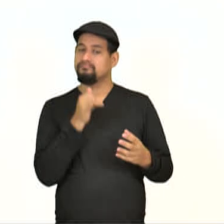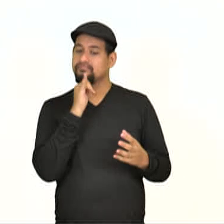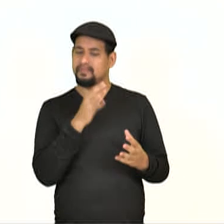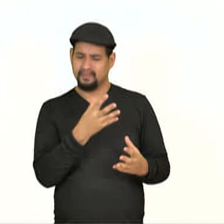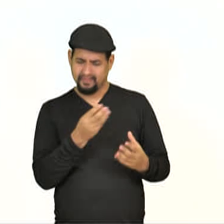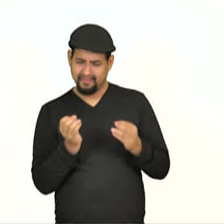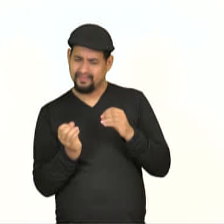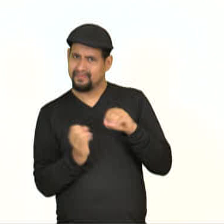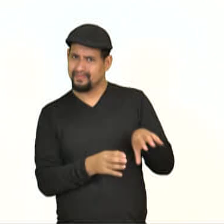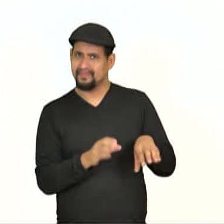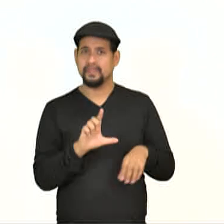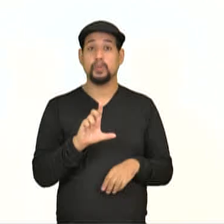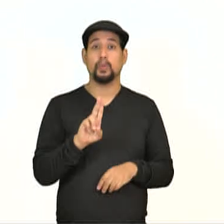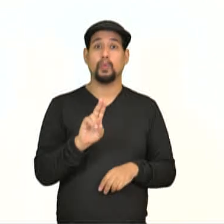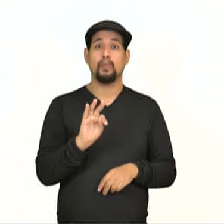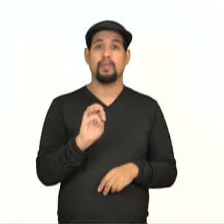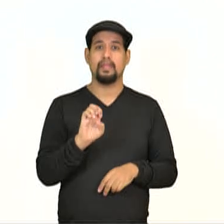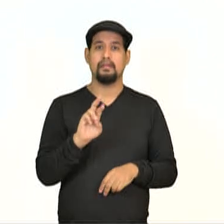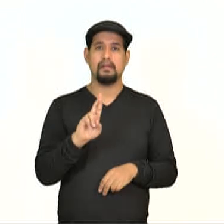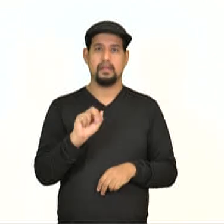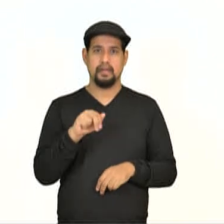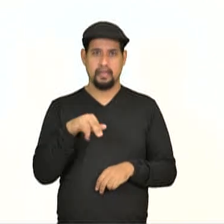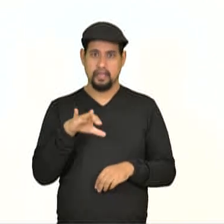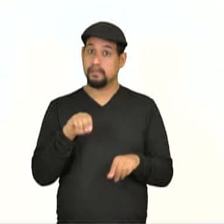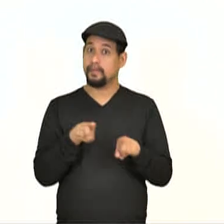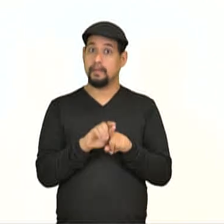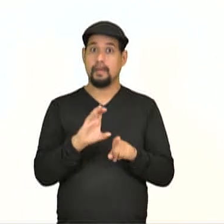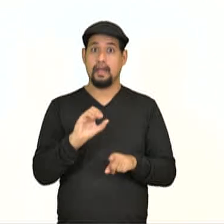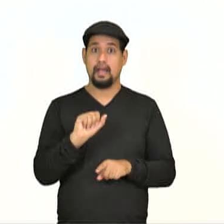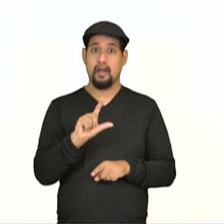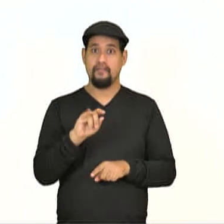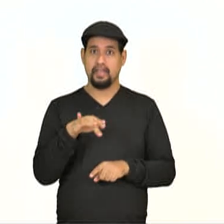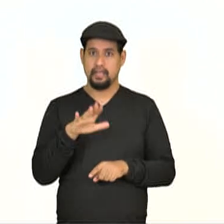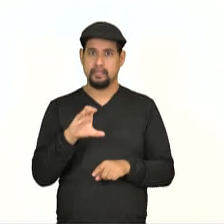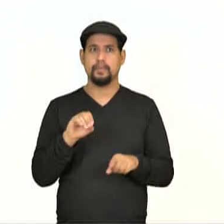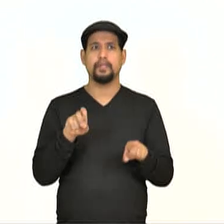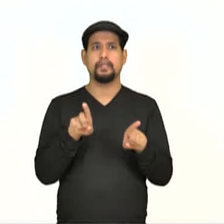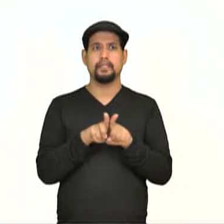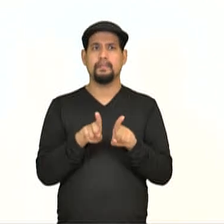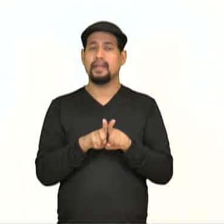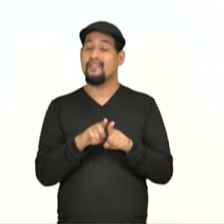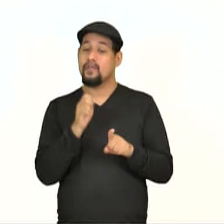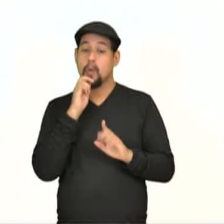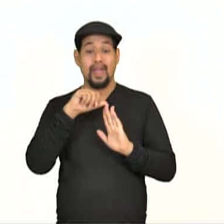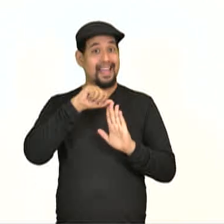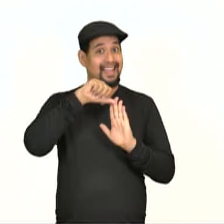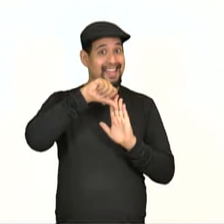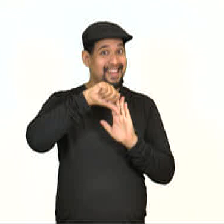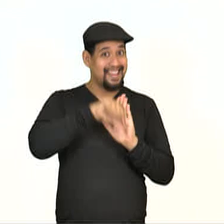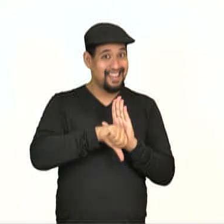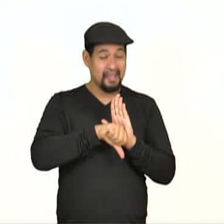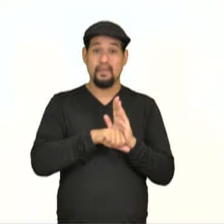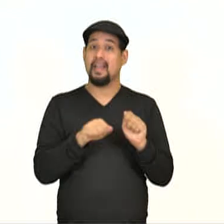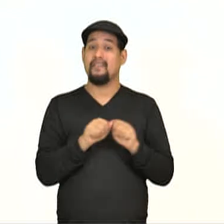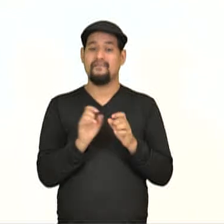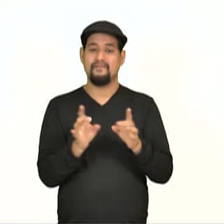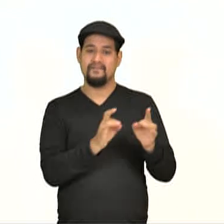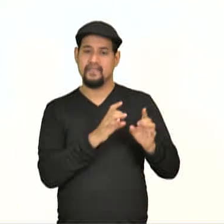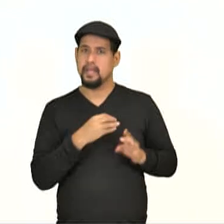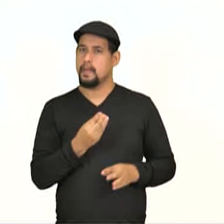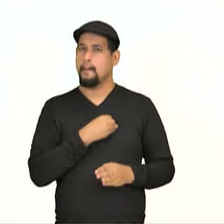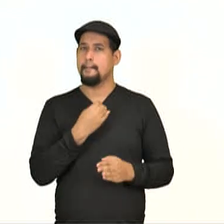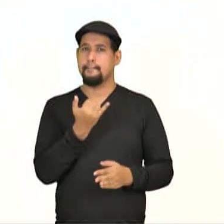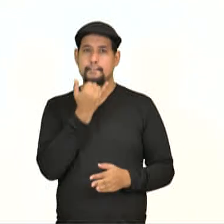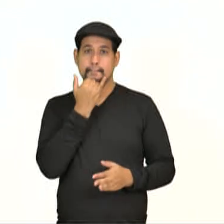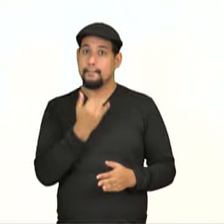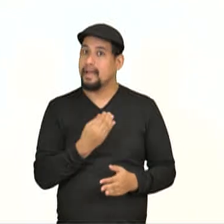luteranismo e o calvinismo, considerou crime a venda de indulgências, conservou os 7 sacramentos, o